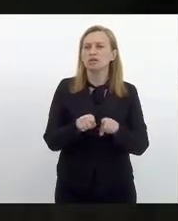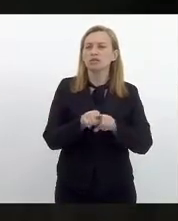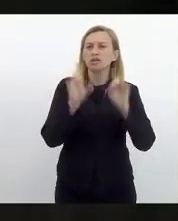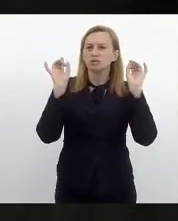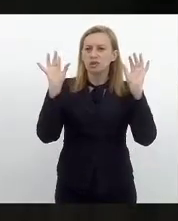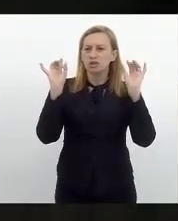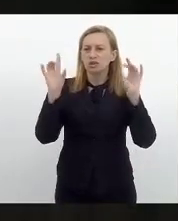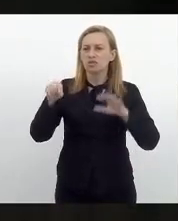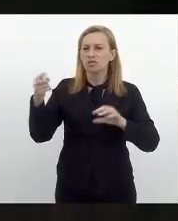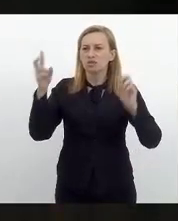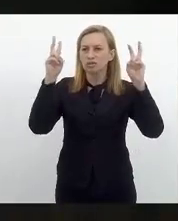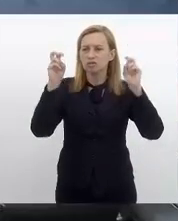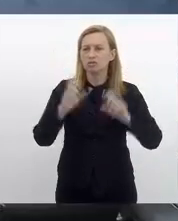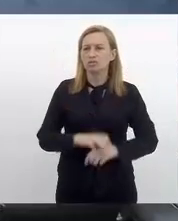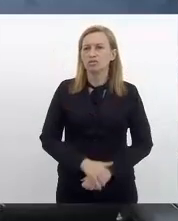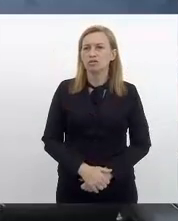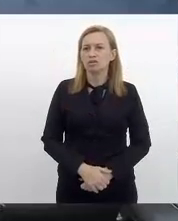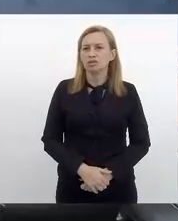providências